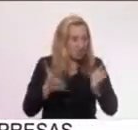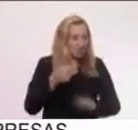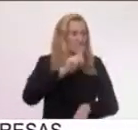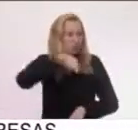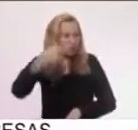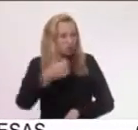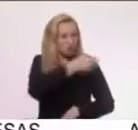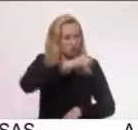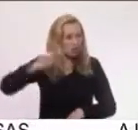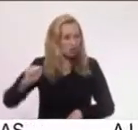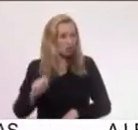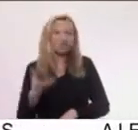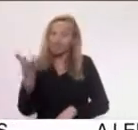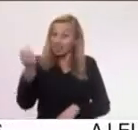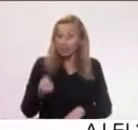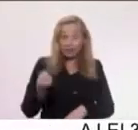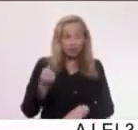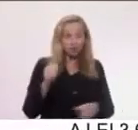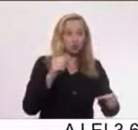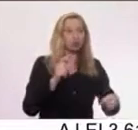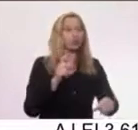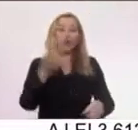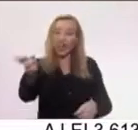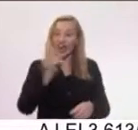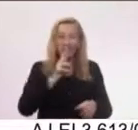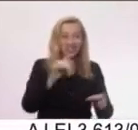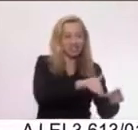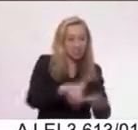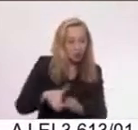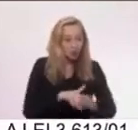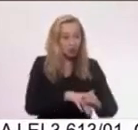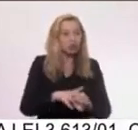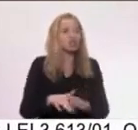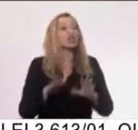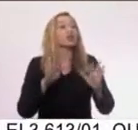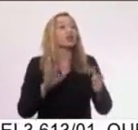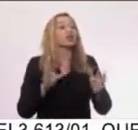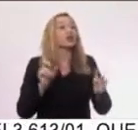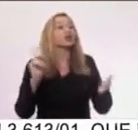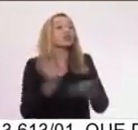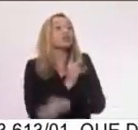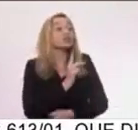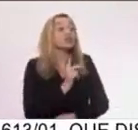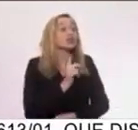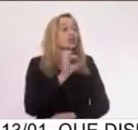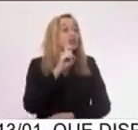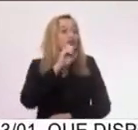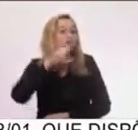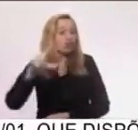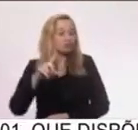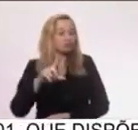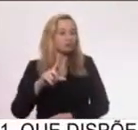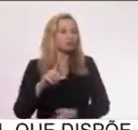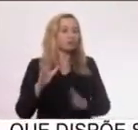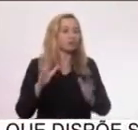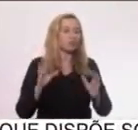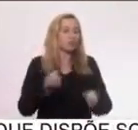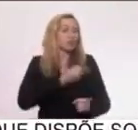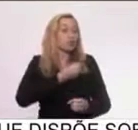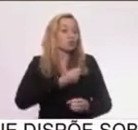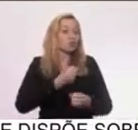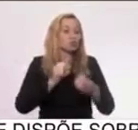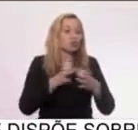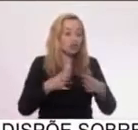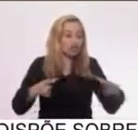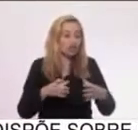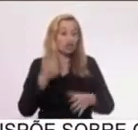terem recebido o recado das urnas, o que nos levou, deputado Coronel Salema, a essa maior bancada que temos hoje, a essa